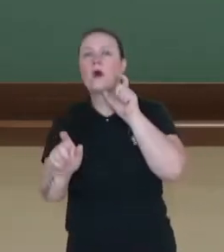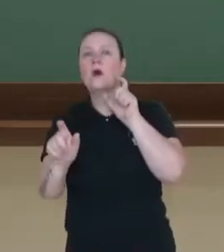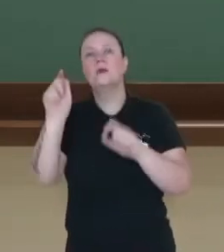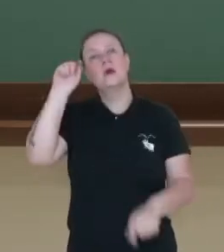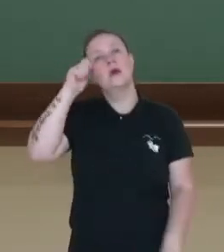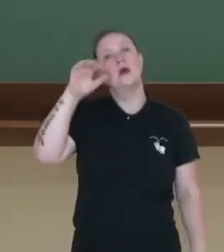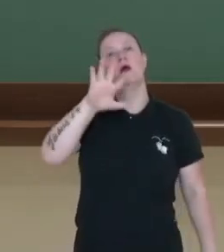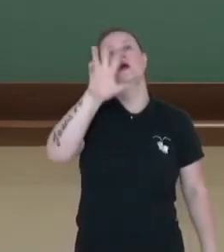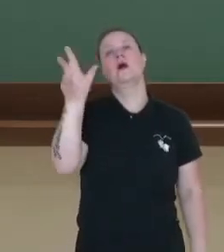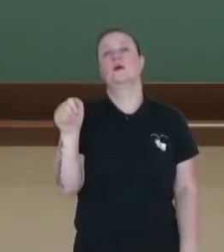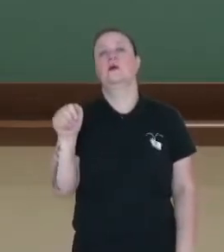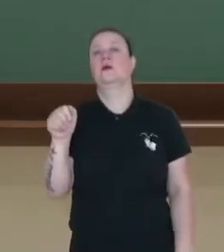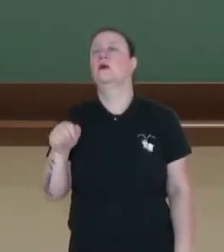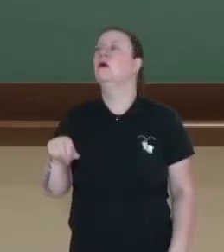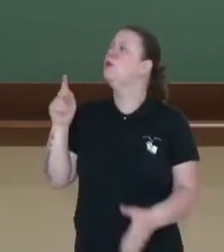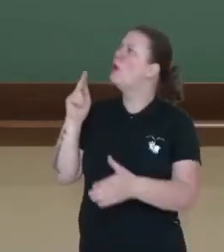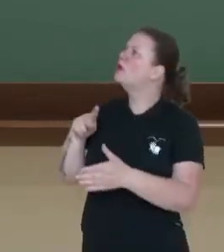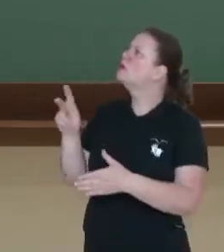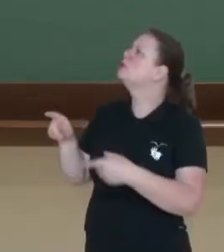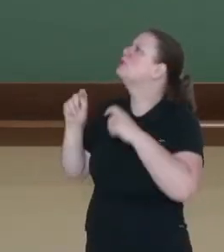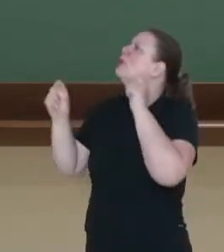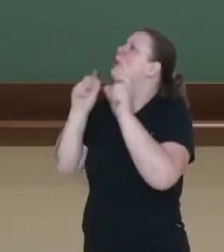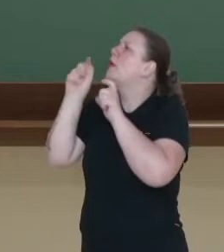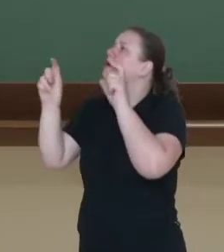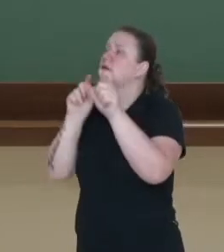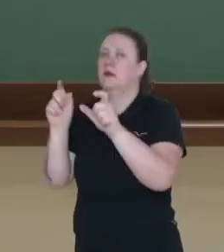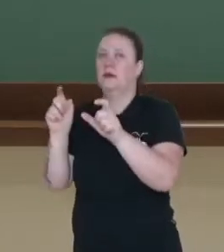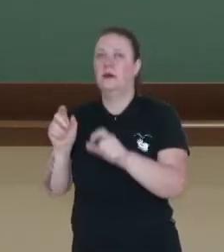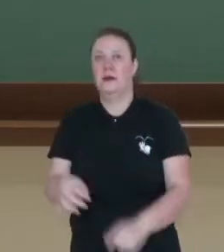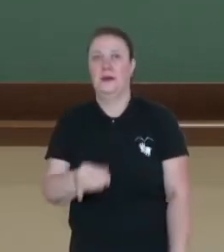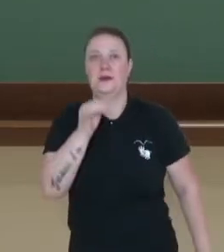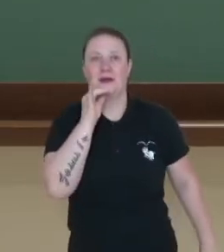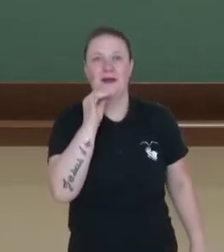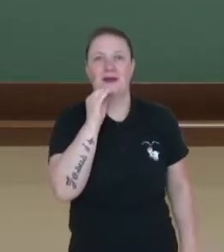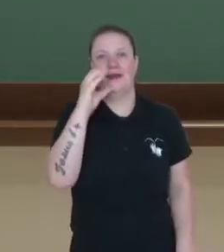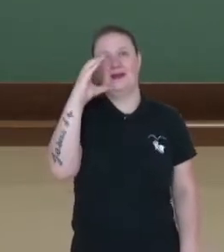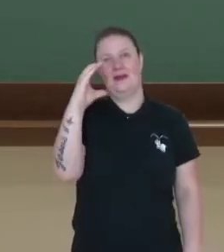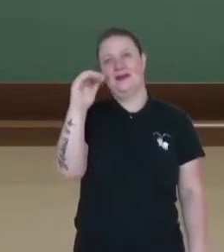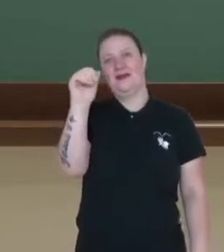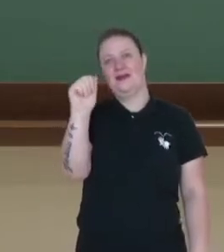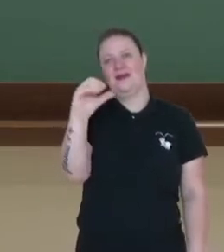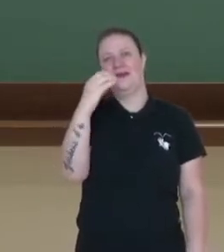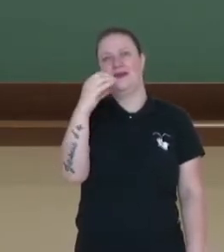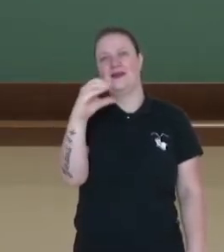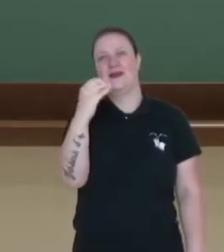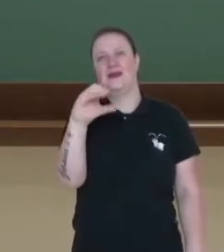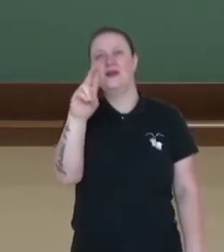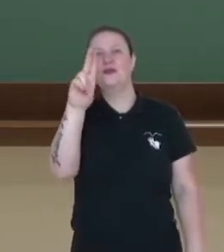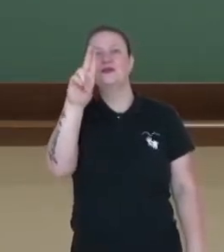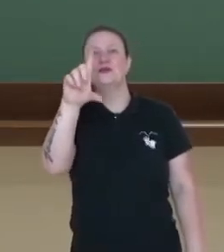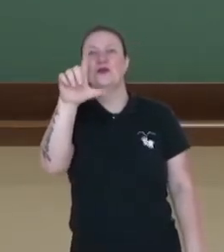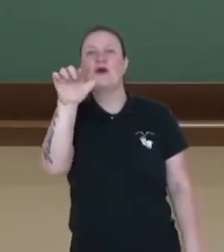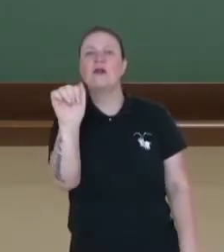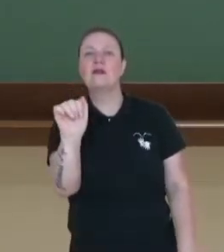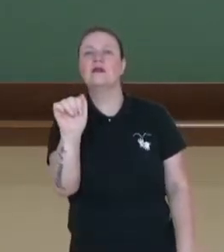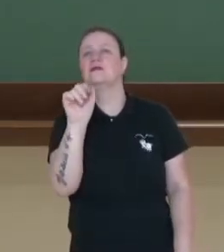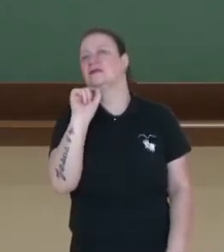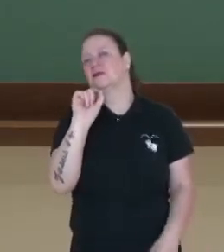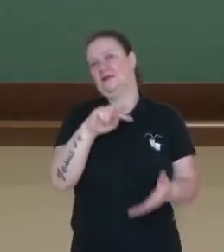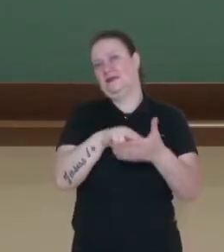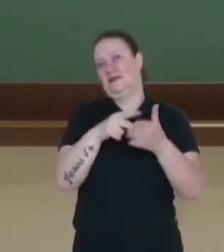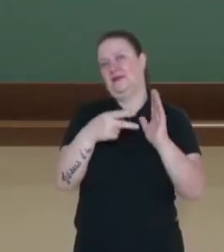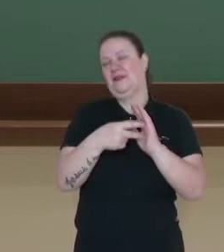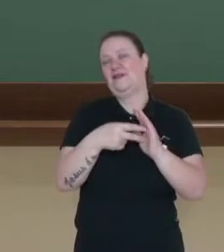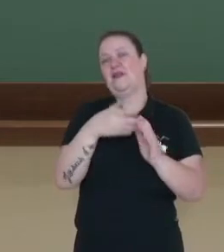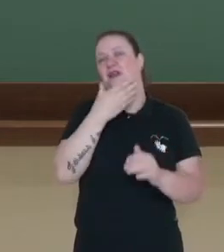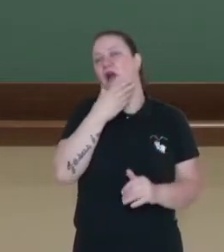quais palavras de origem africana? Caçula, por exemplo, eu acho uma palavra muito bonita do idioma português, caçula,